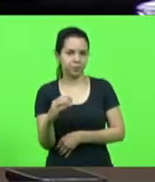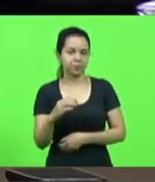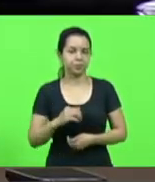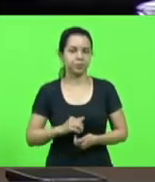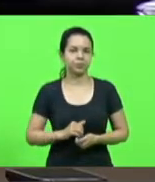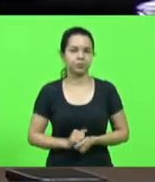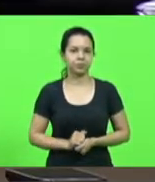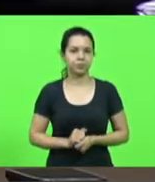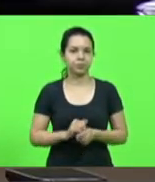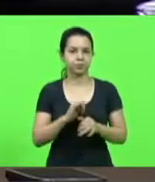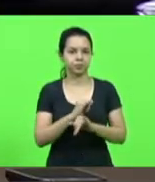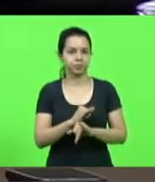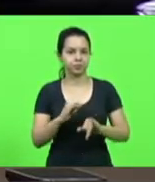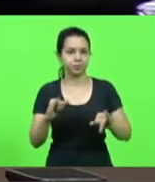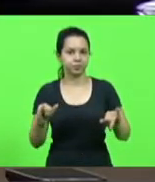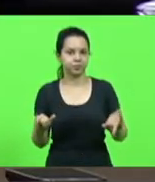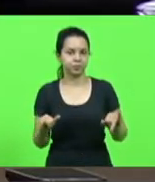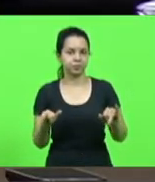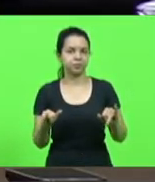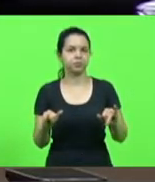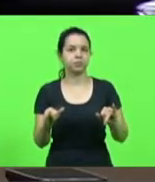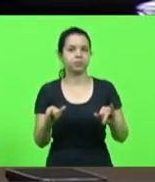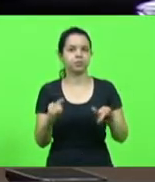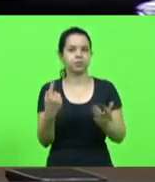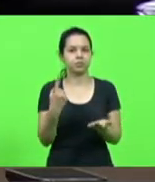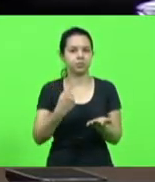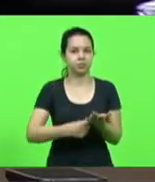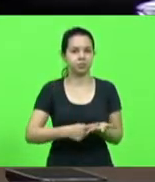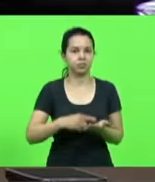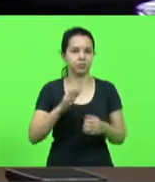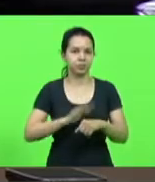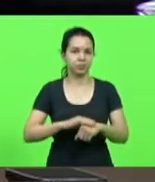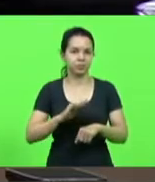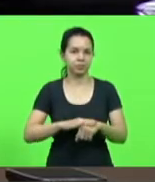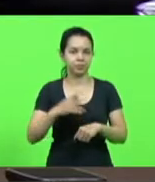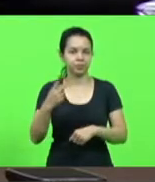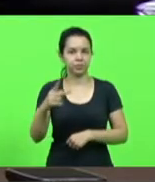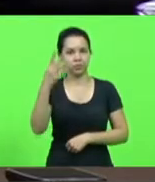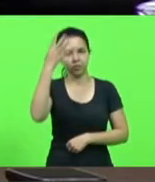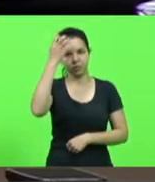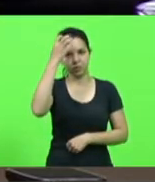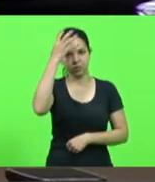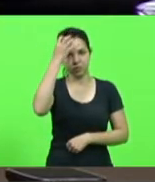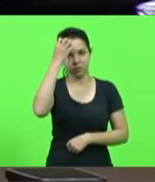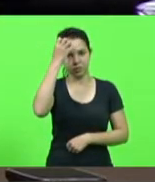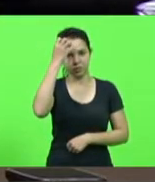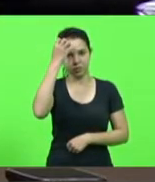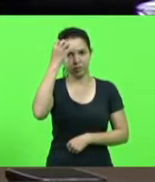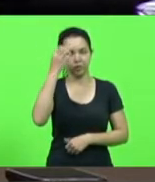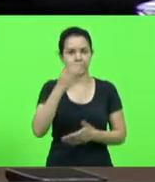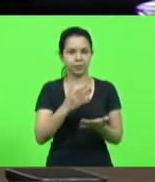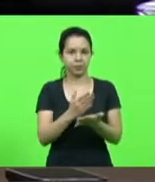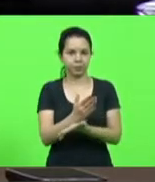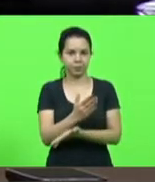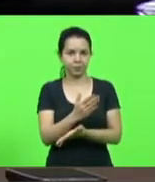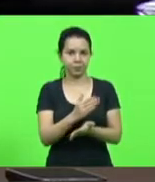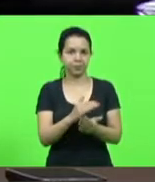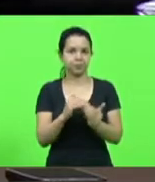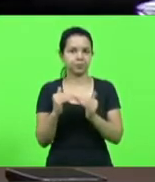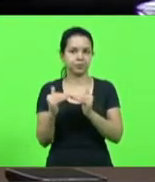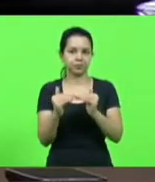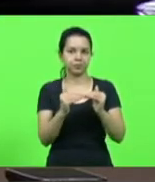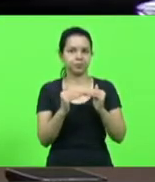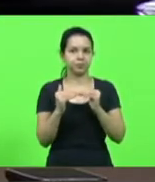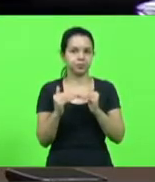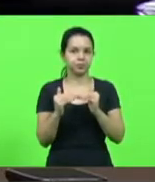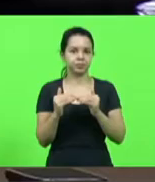que a sessão foi convocada por solicitação do deputado Ismael dos Santos, acolhida pela mesa e aprovada por unanimidade pelos demais parlamentares,